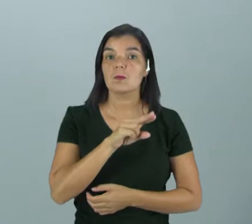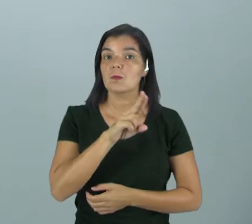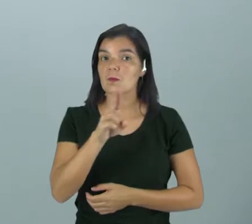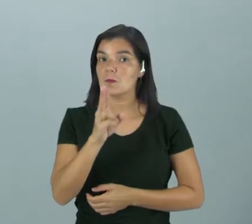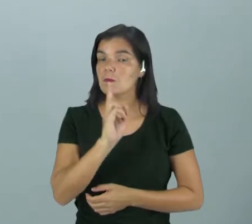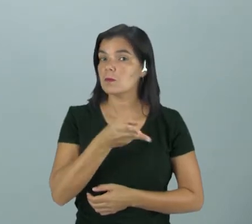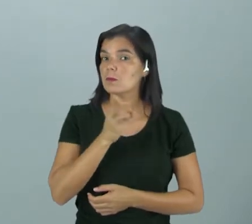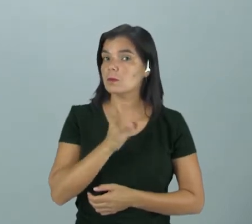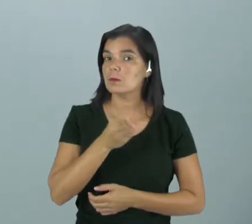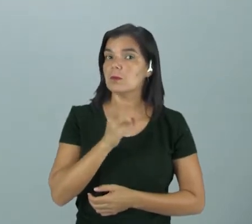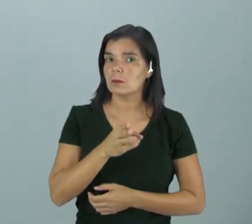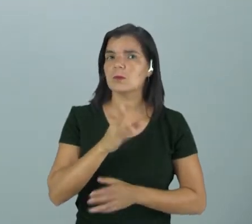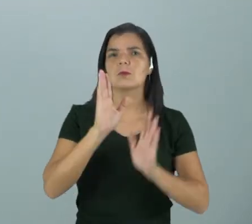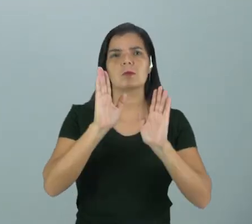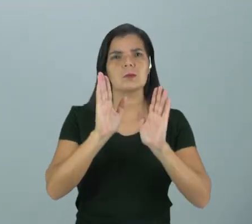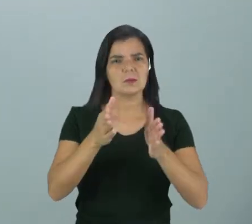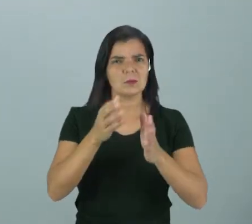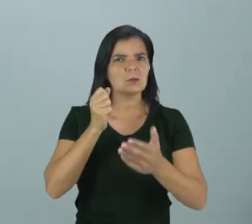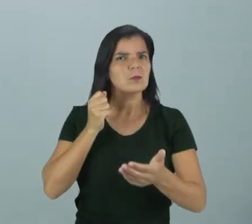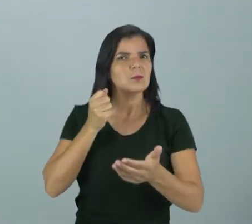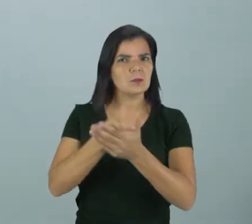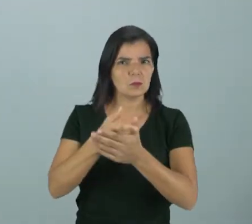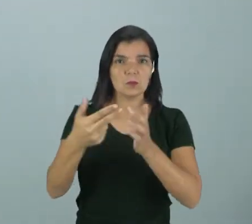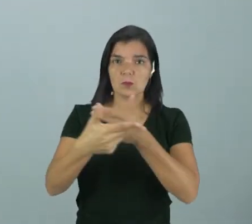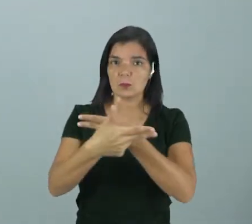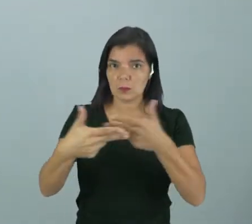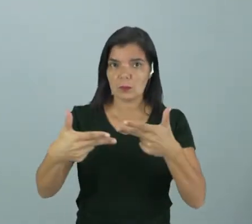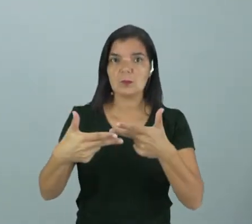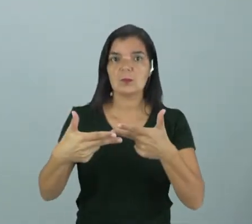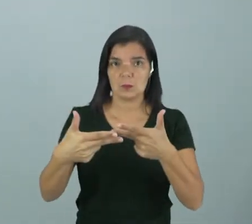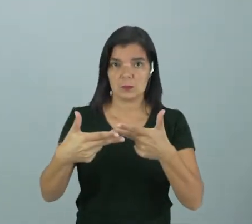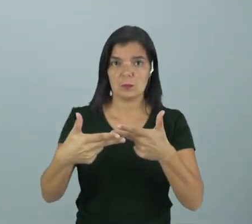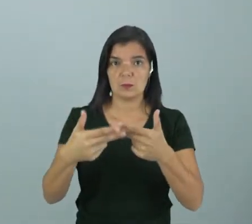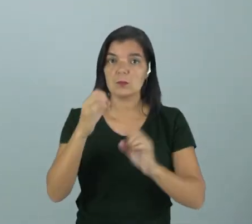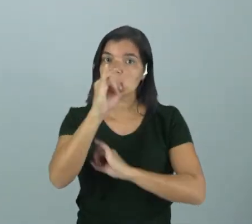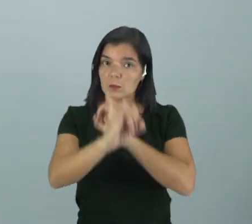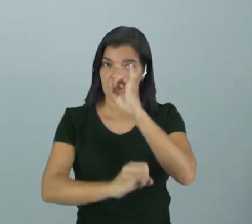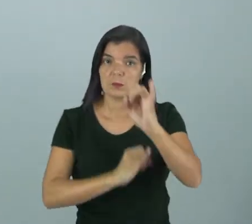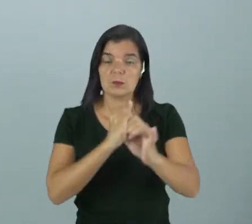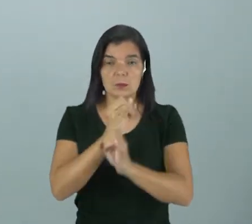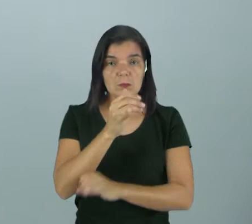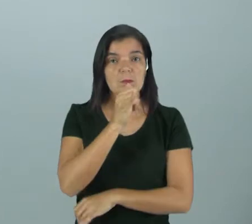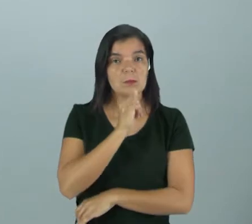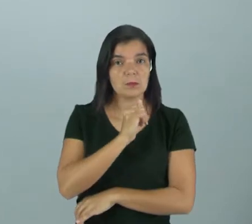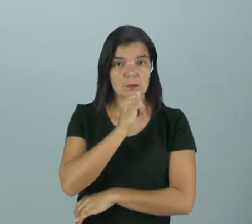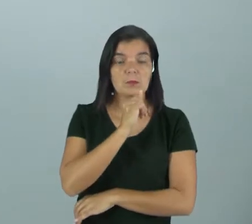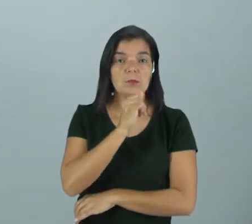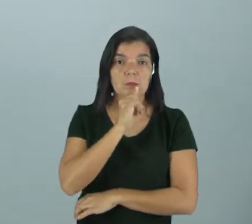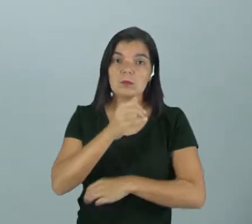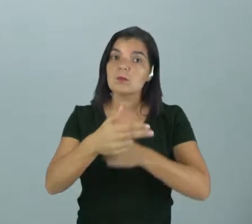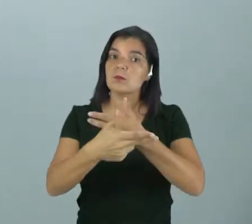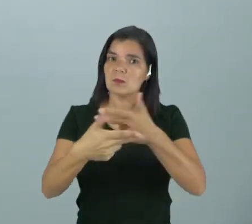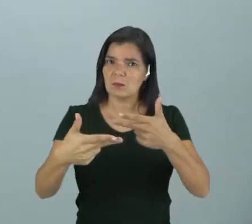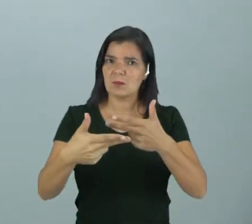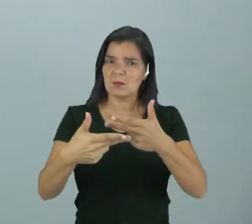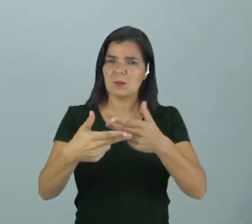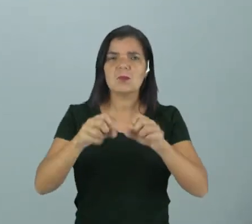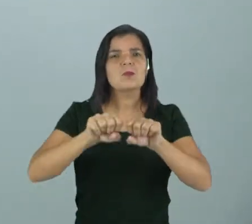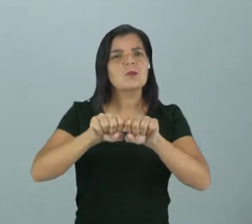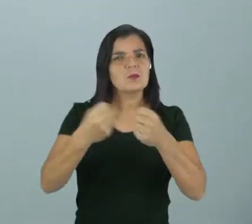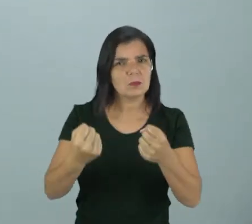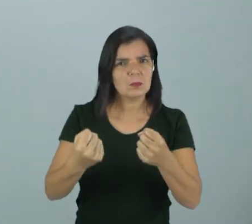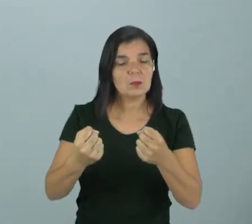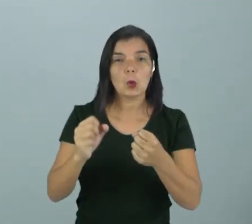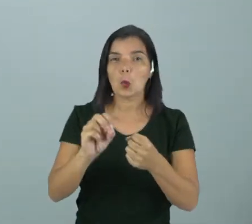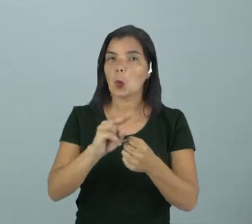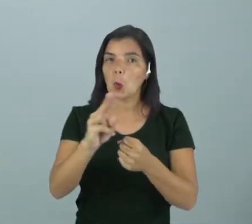vocês mesmos já compraram algum objeto pela internet, por exemplo, e esse objeto veio